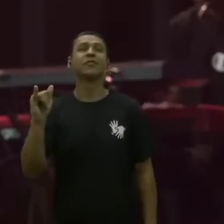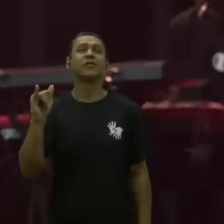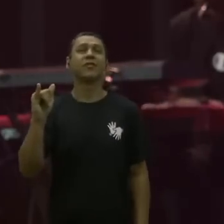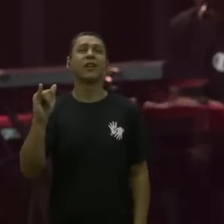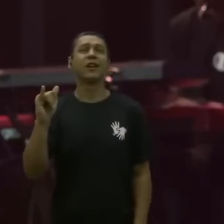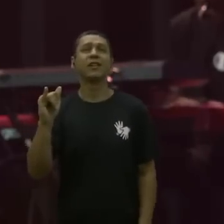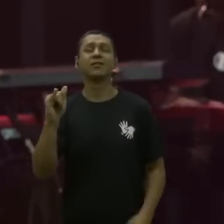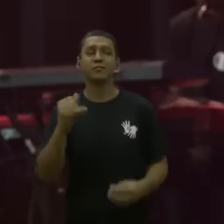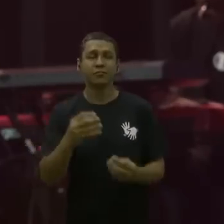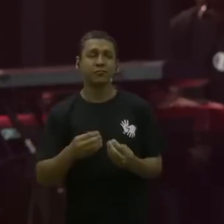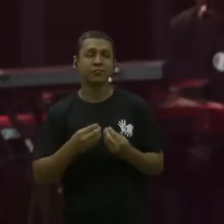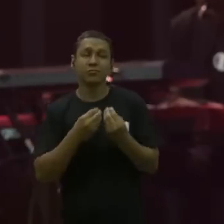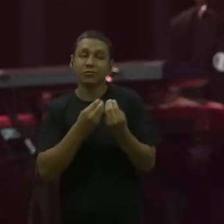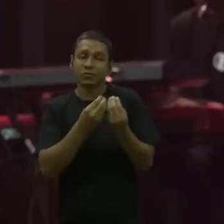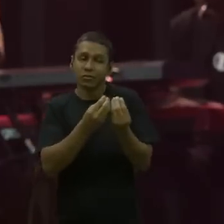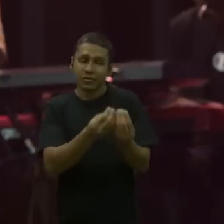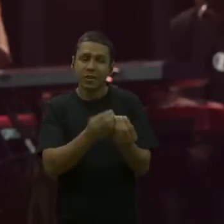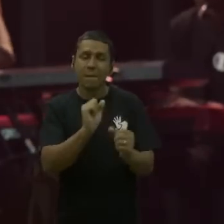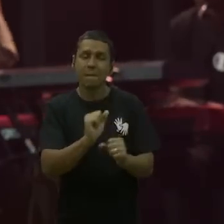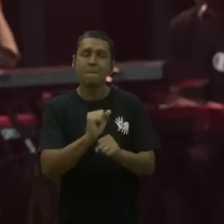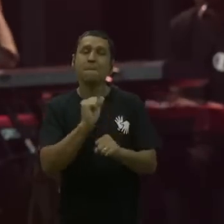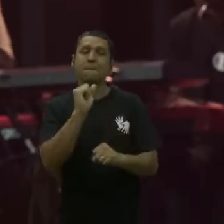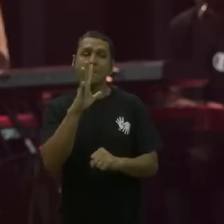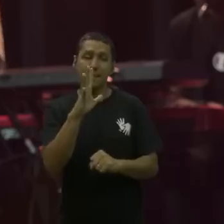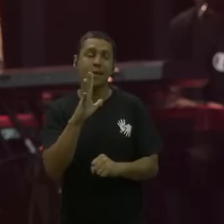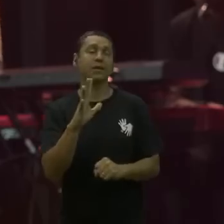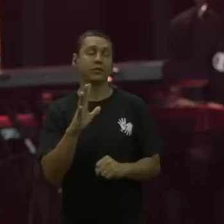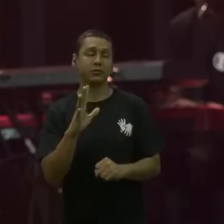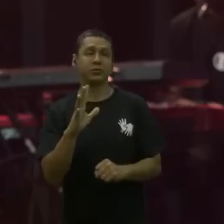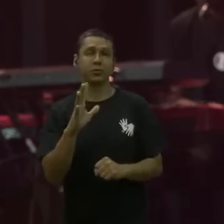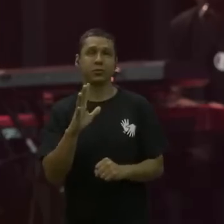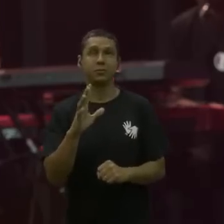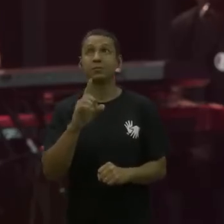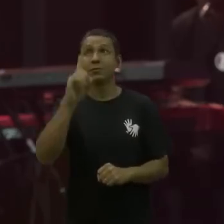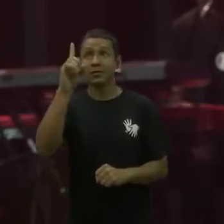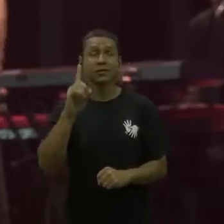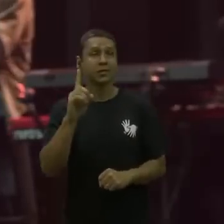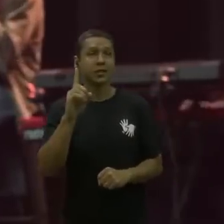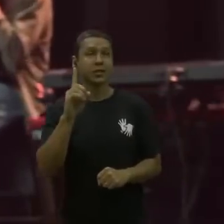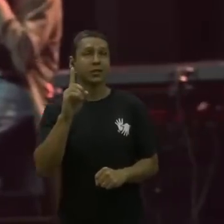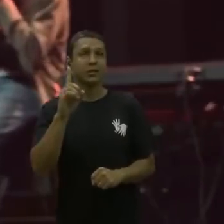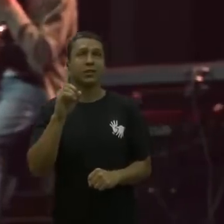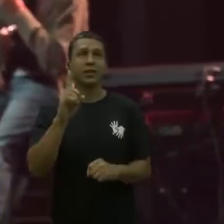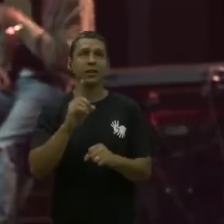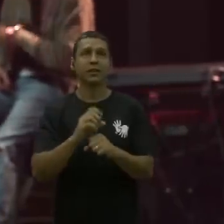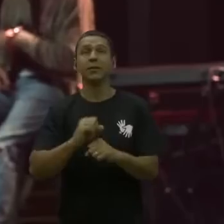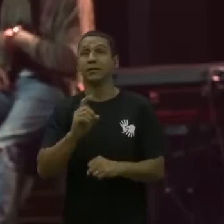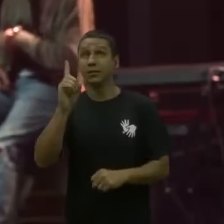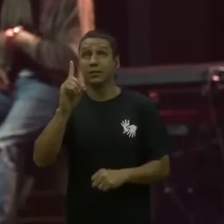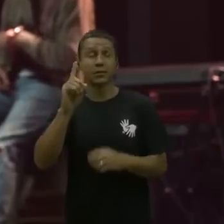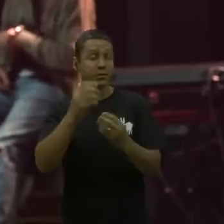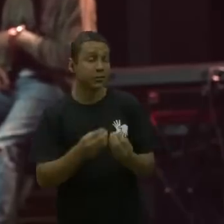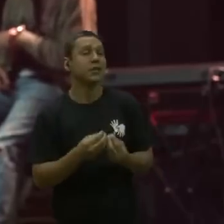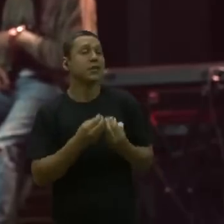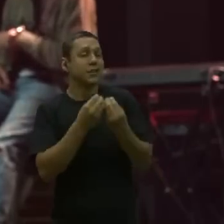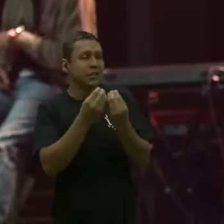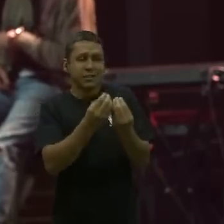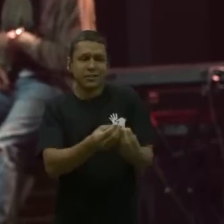potencializar o que Ele colocou na tua mão. Fala para Ele, Deus vai reverberar de